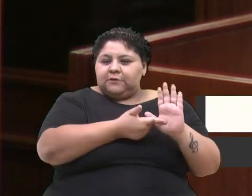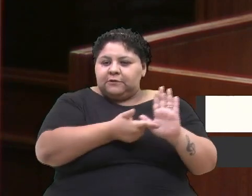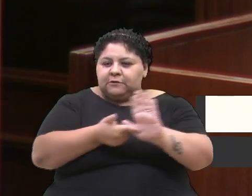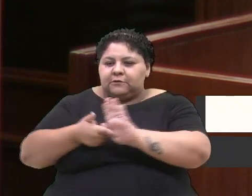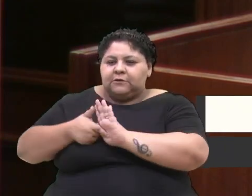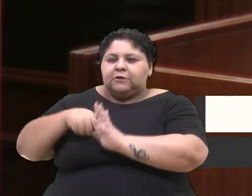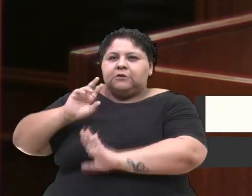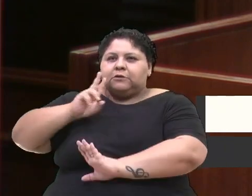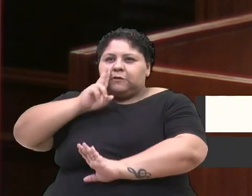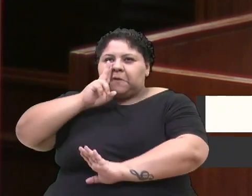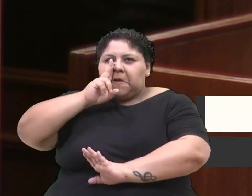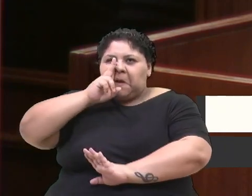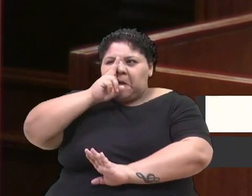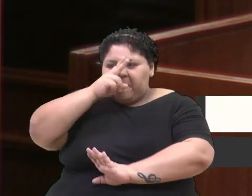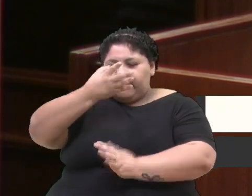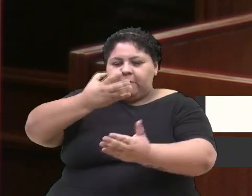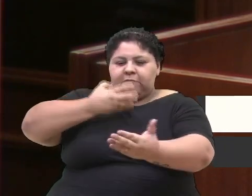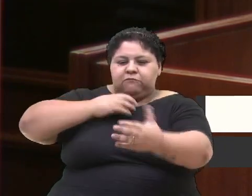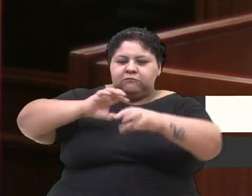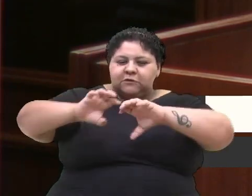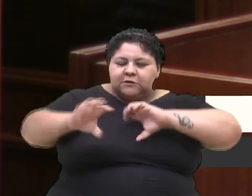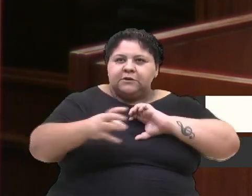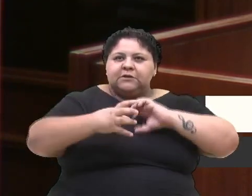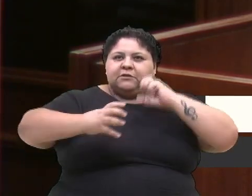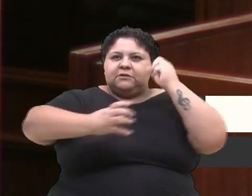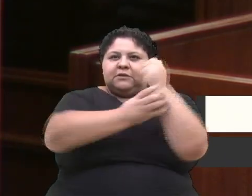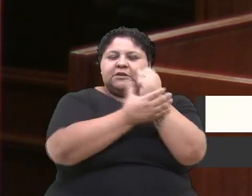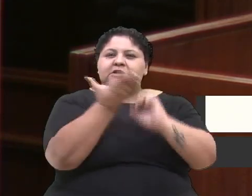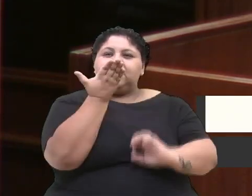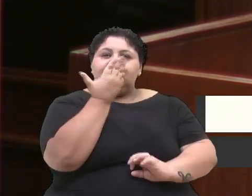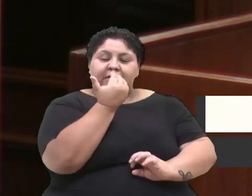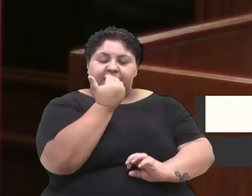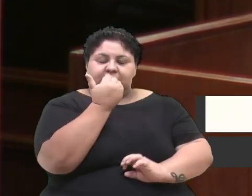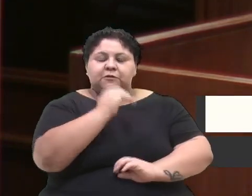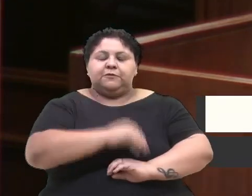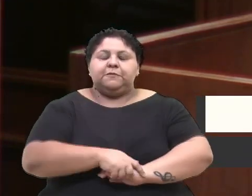resiliência no garantir um suprimento contínuo de alimentos.